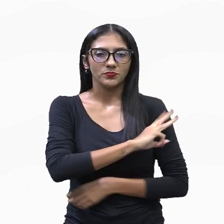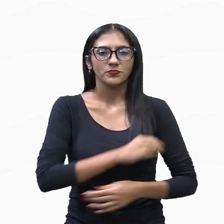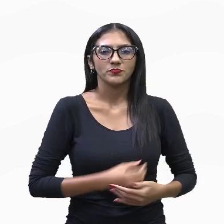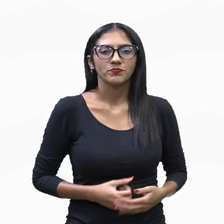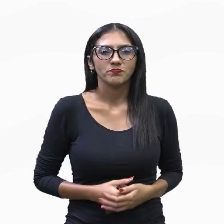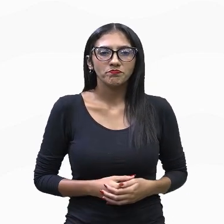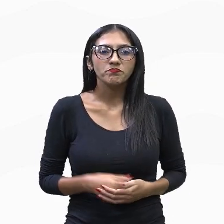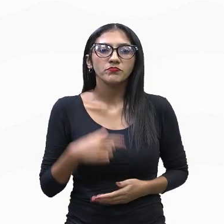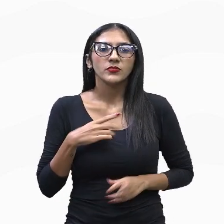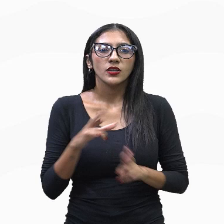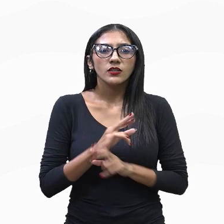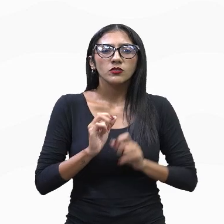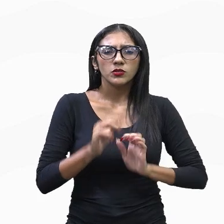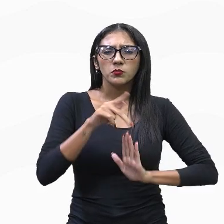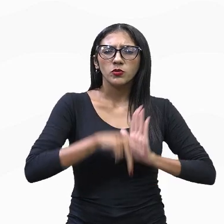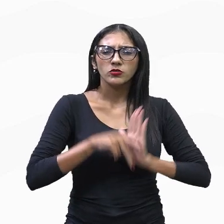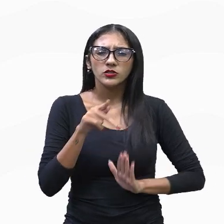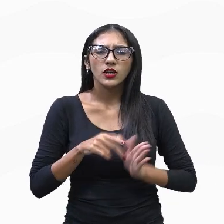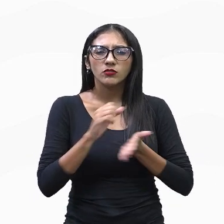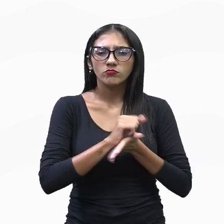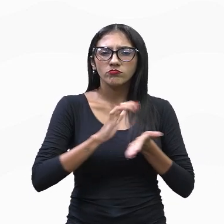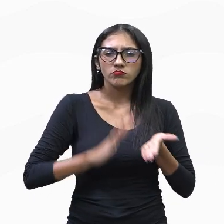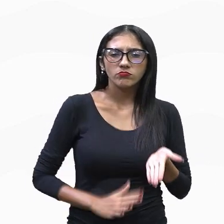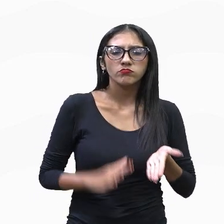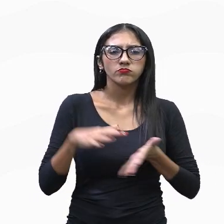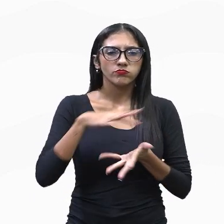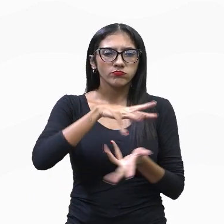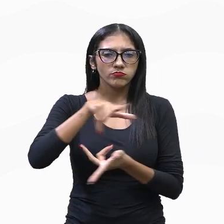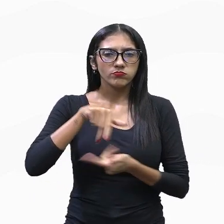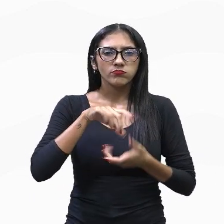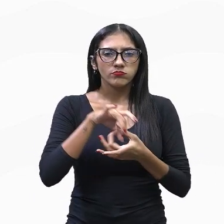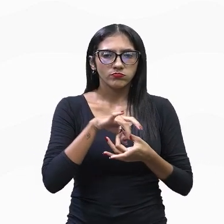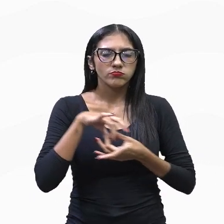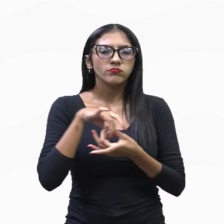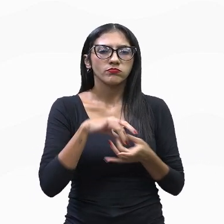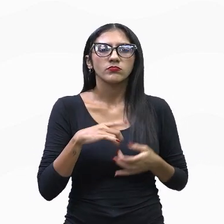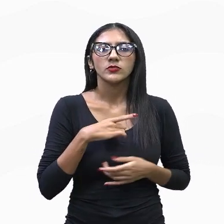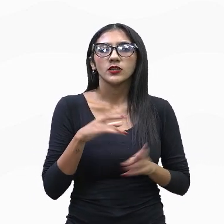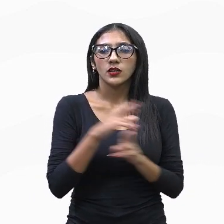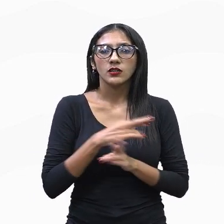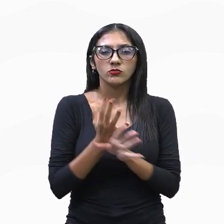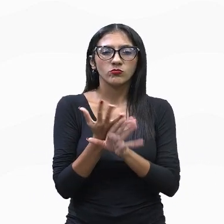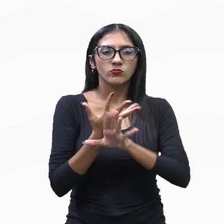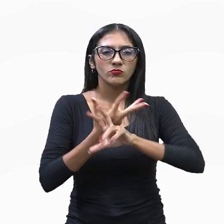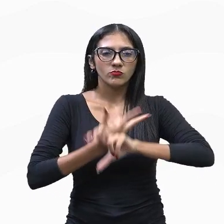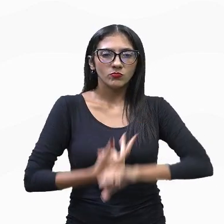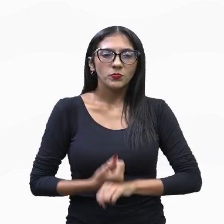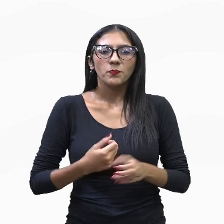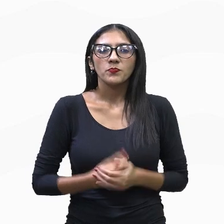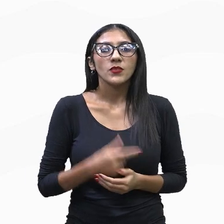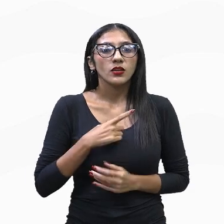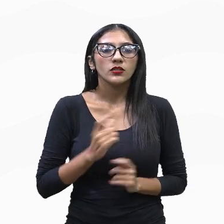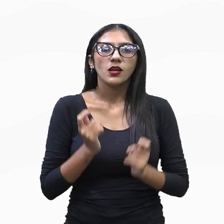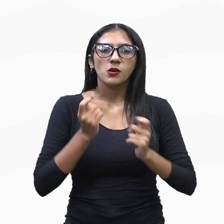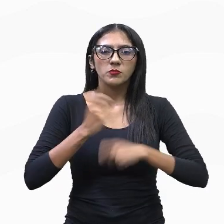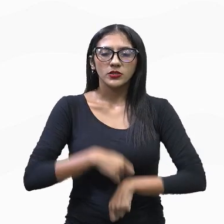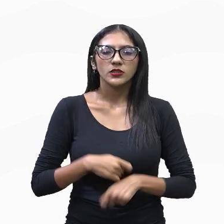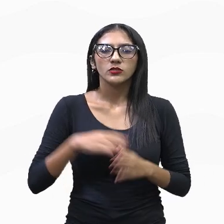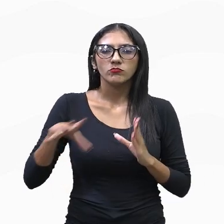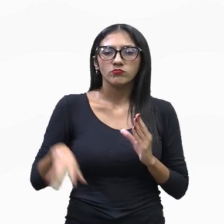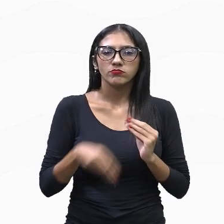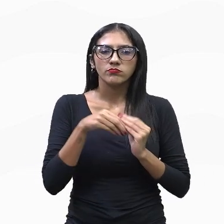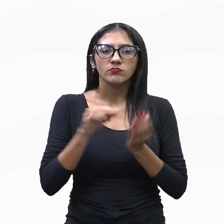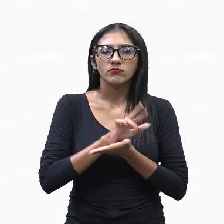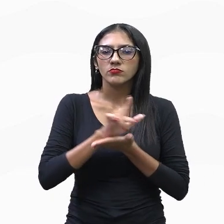que corresponde a projetos de trabalho globalizadores, interdisciplinares, capazes de permitir a integração